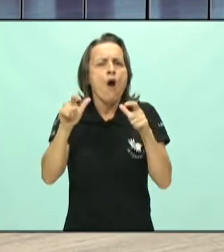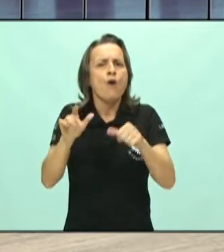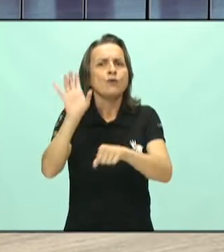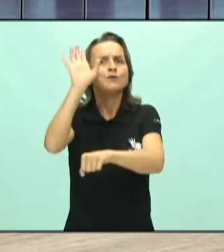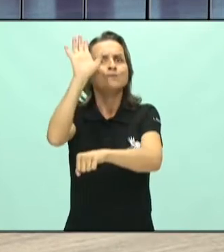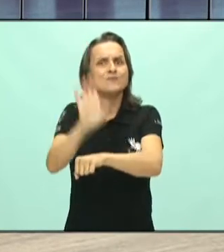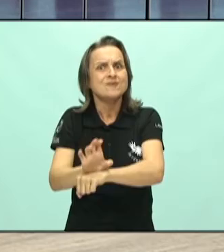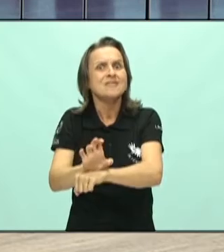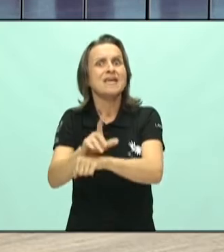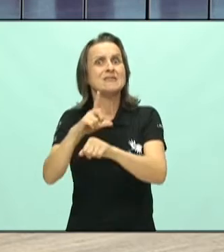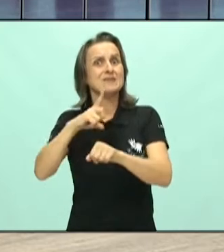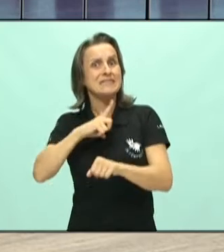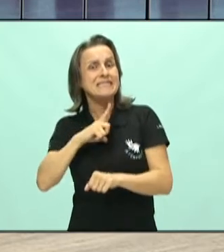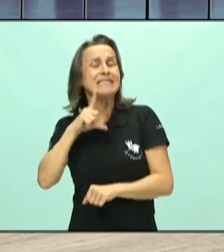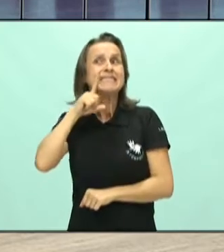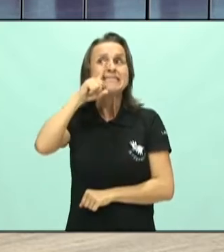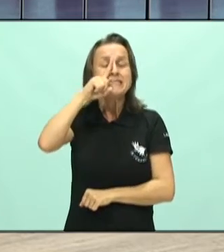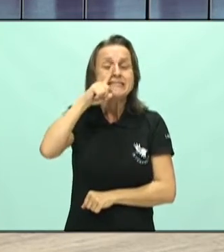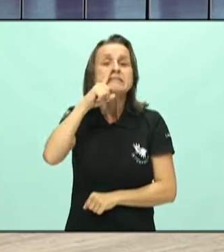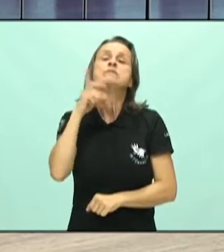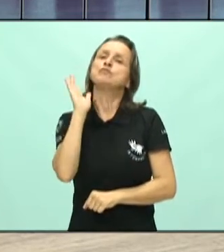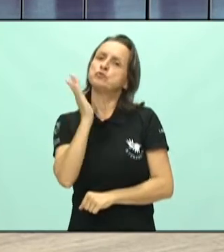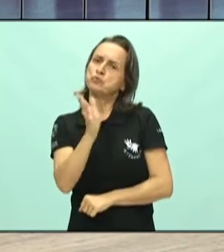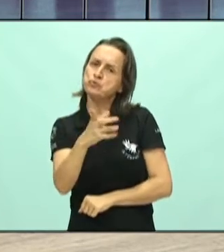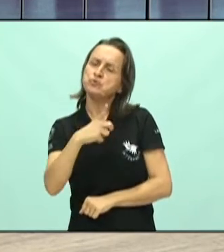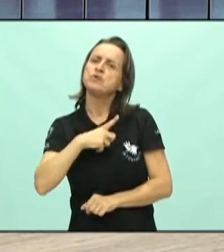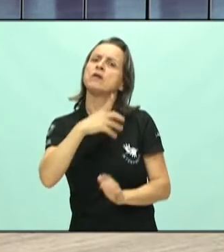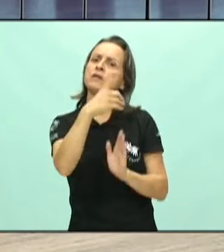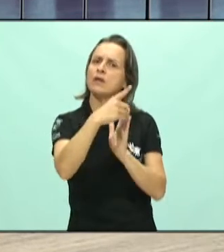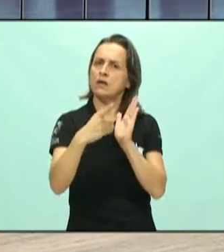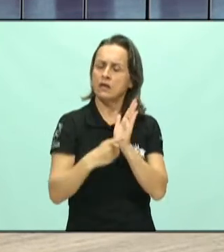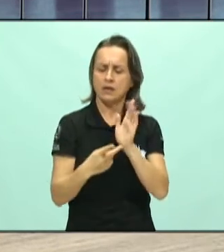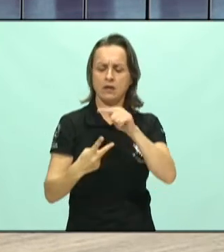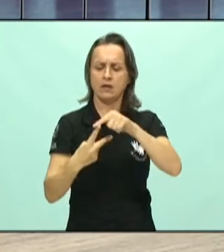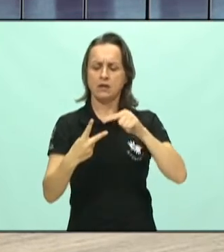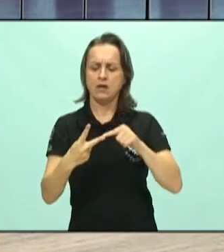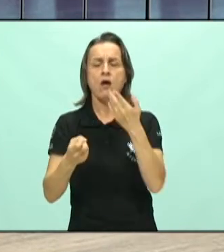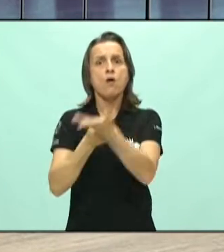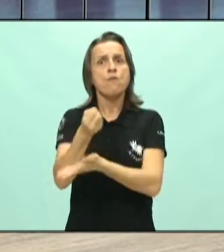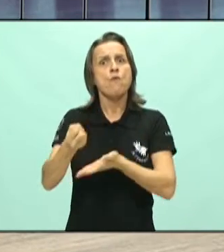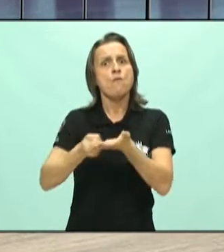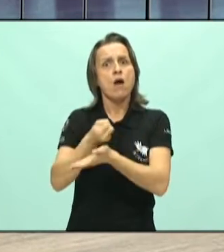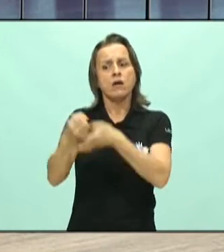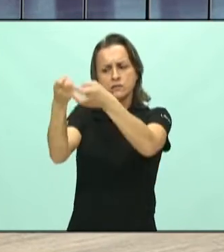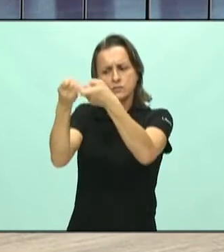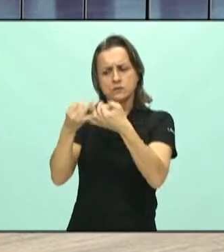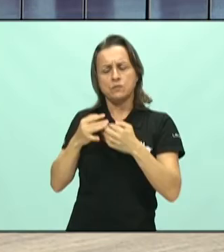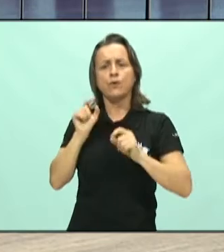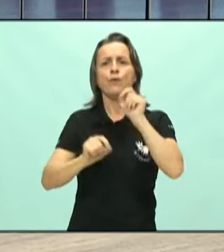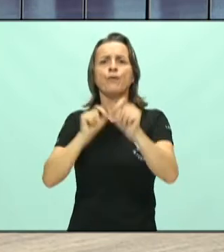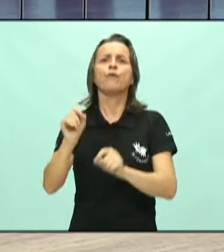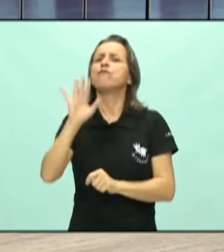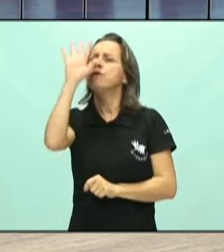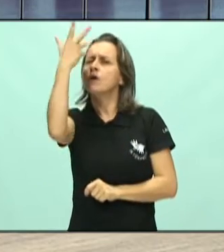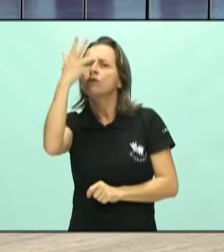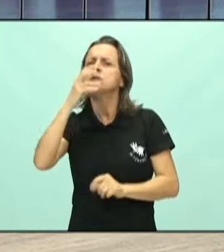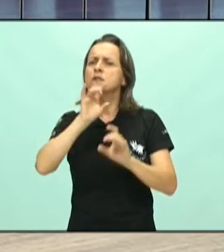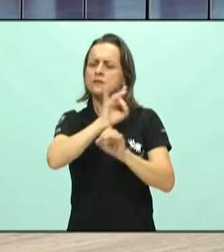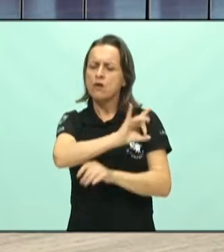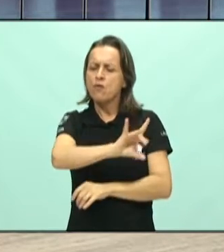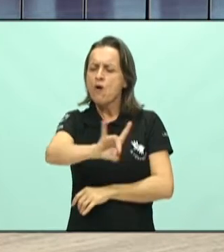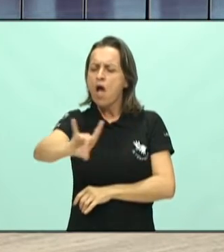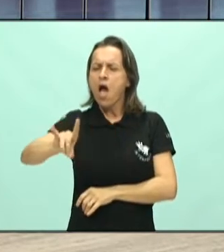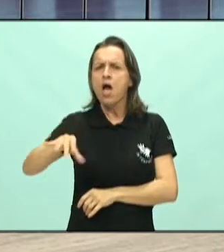será afetado, porque nós já temos esses decretos como base para nos dizer o que vai acontecer com cada segmento da